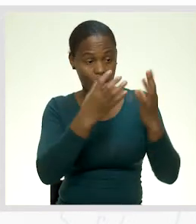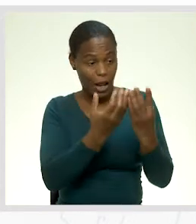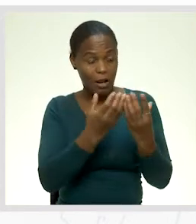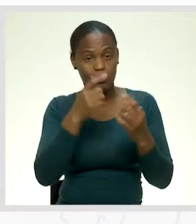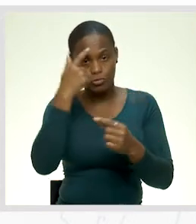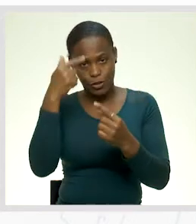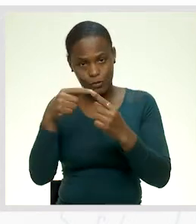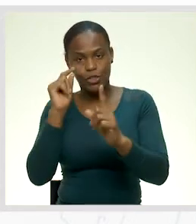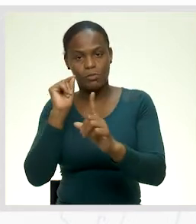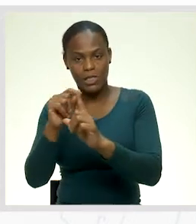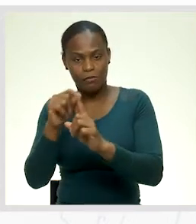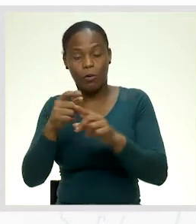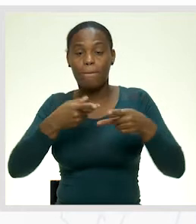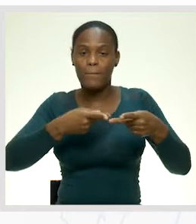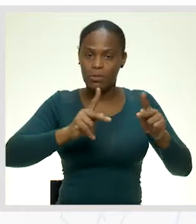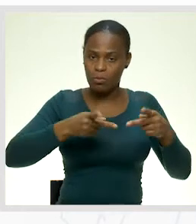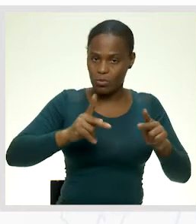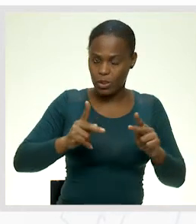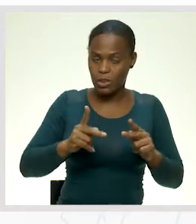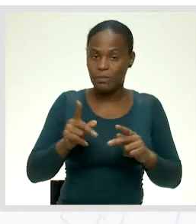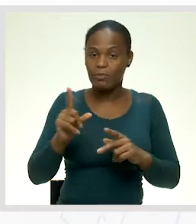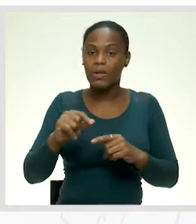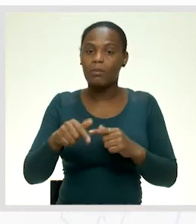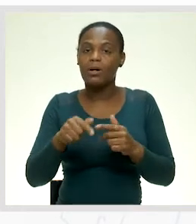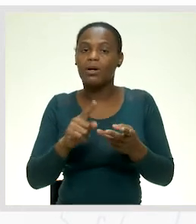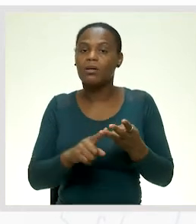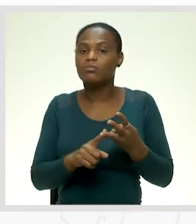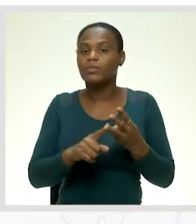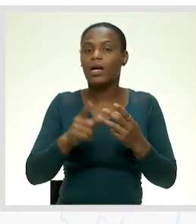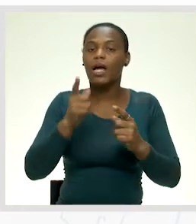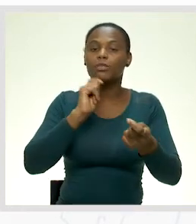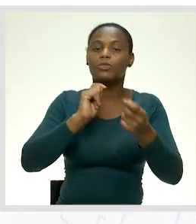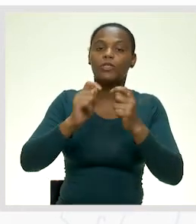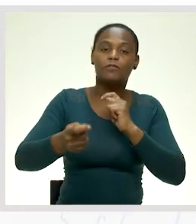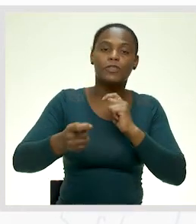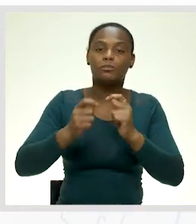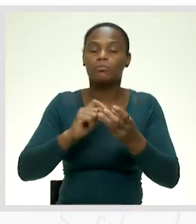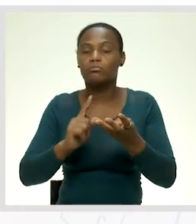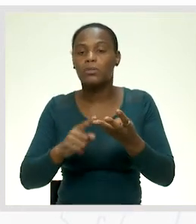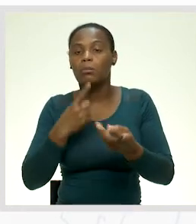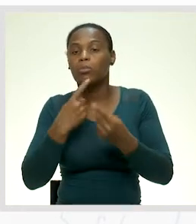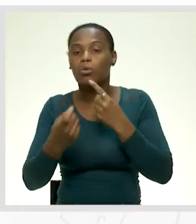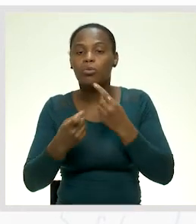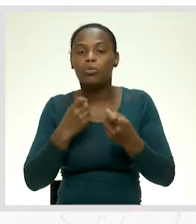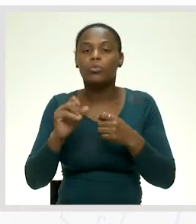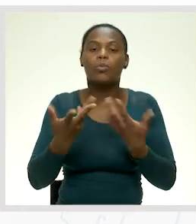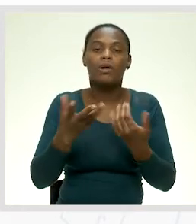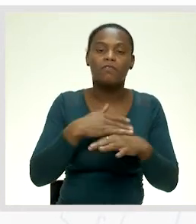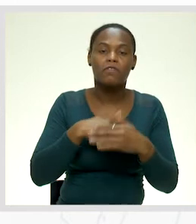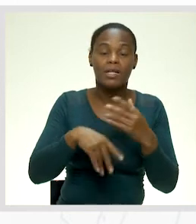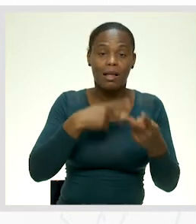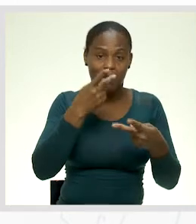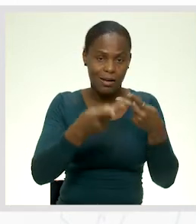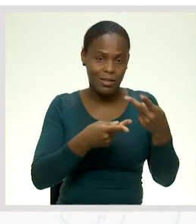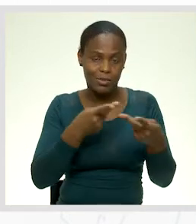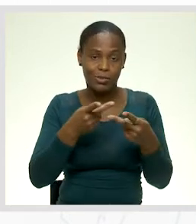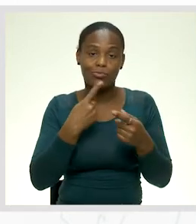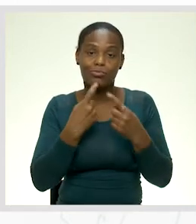a metodologia, os entrevistados, os questionários aplicados, análise dos